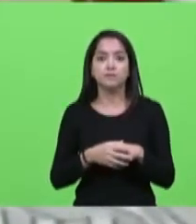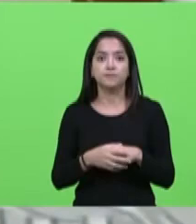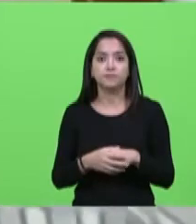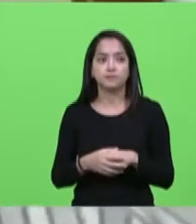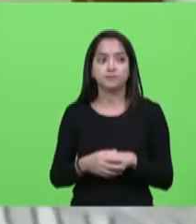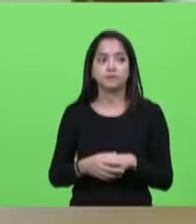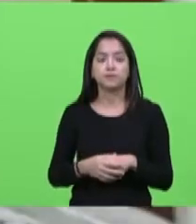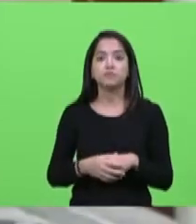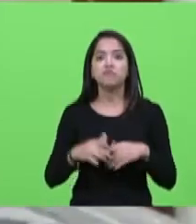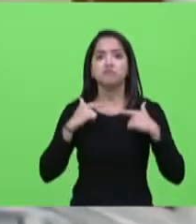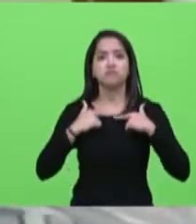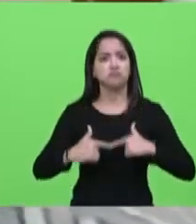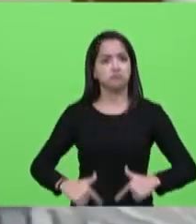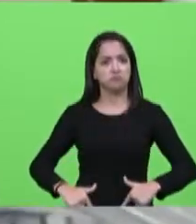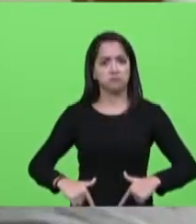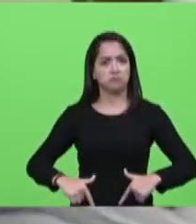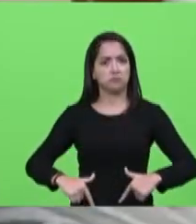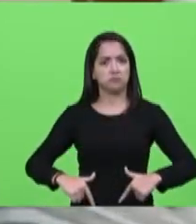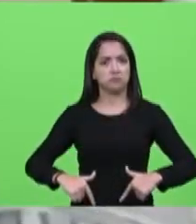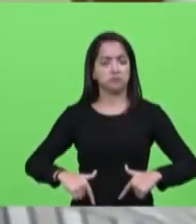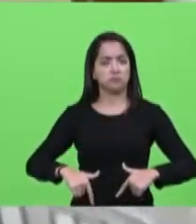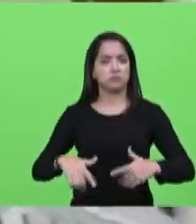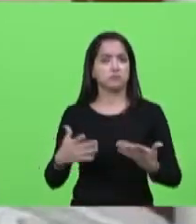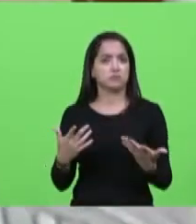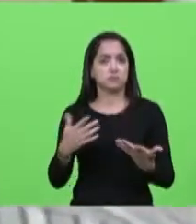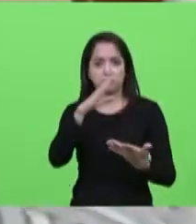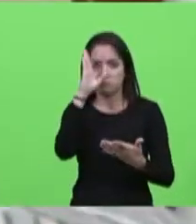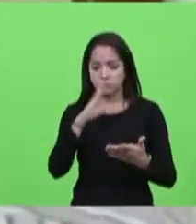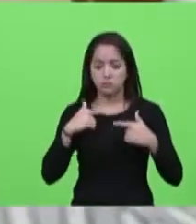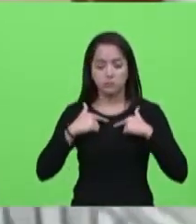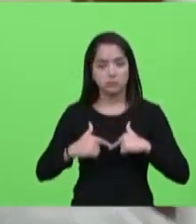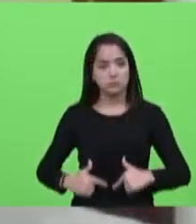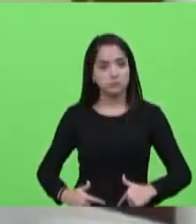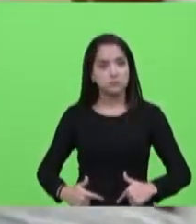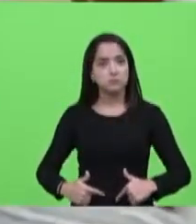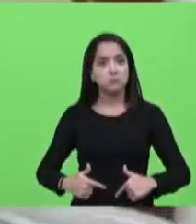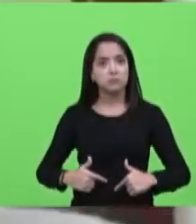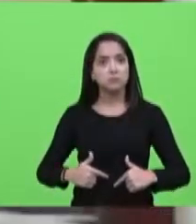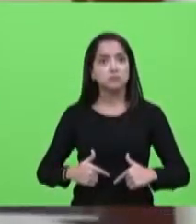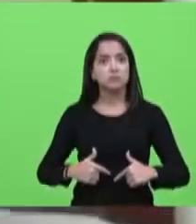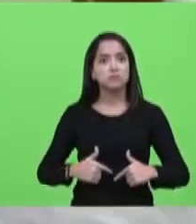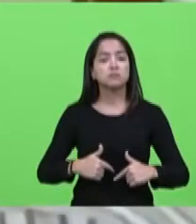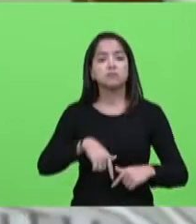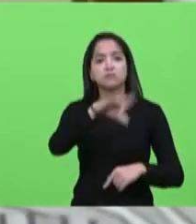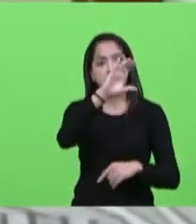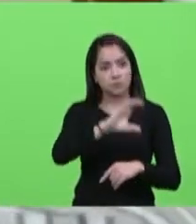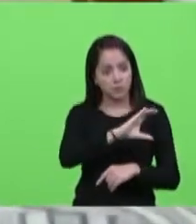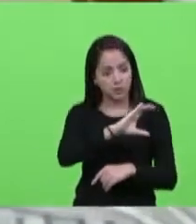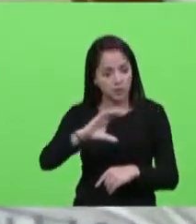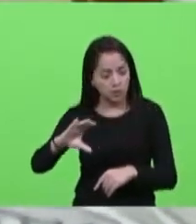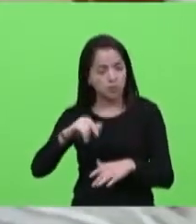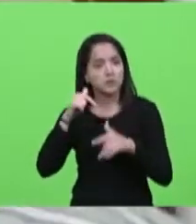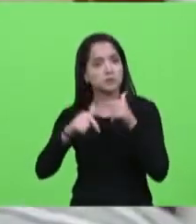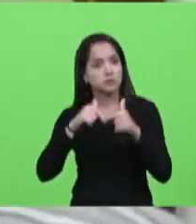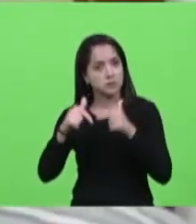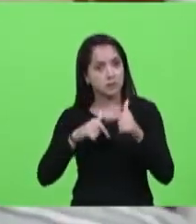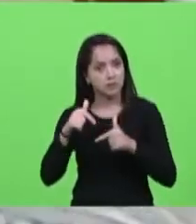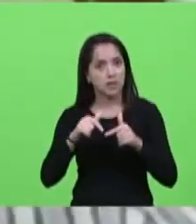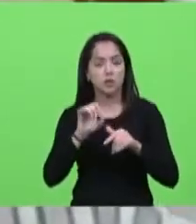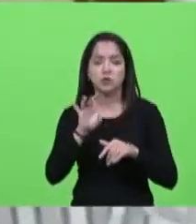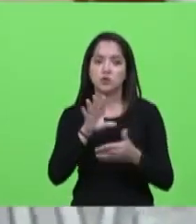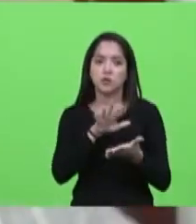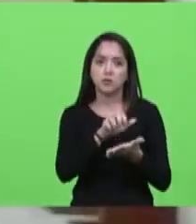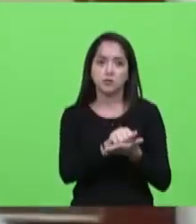igrejas evangélicas, seja qualquer outra, a nossa católica também faz um belo trabalho. Era só isso registrar.